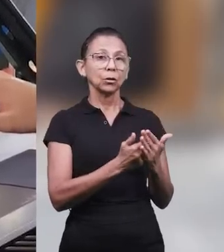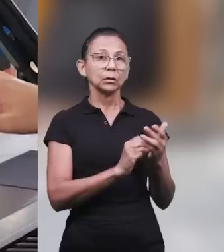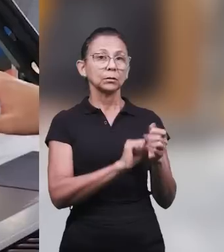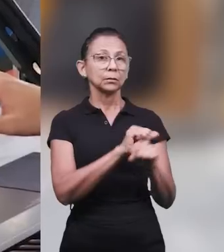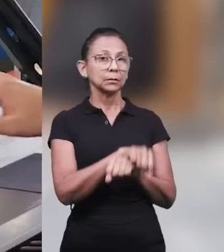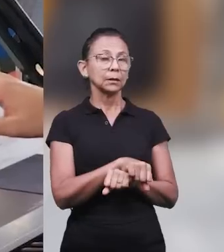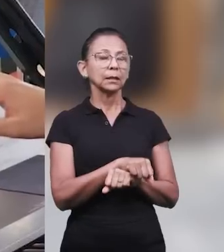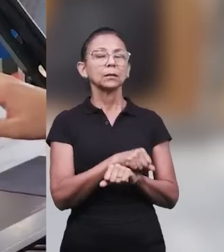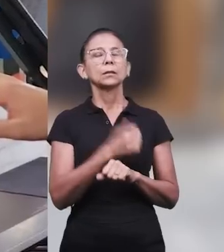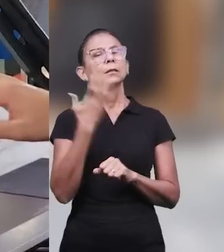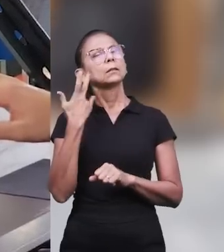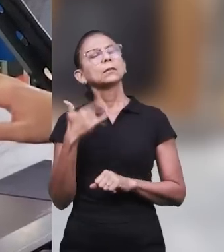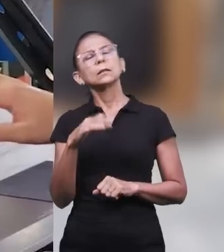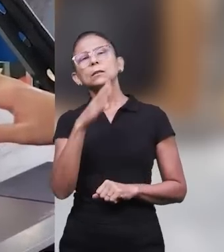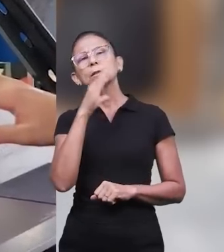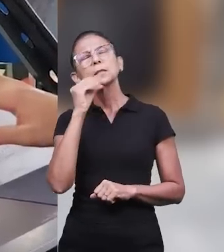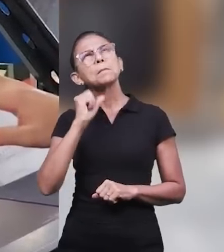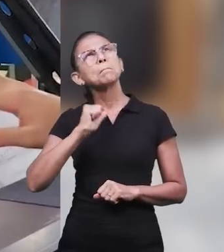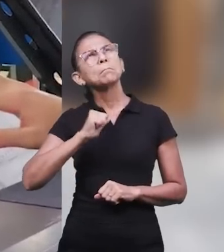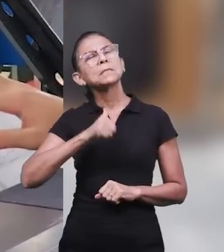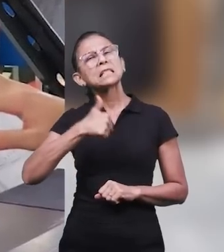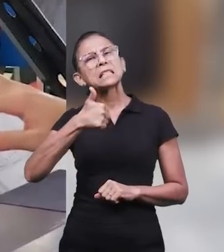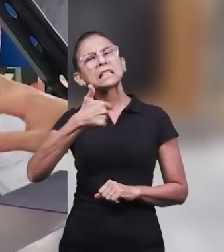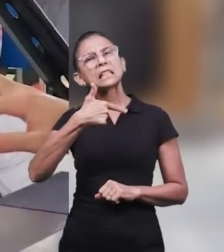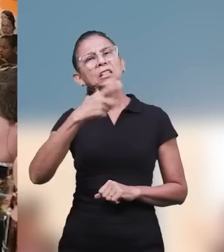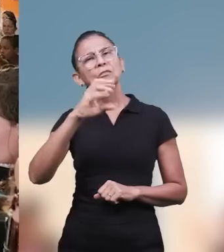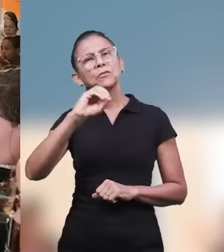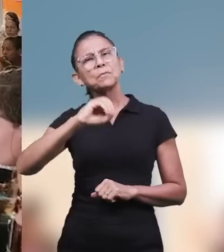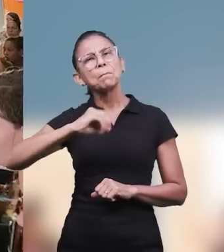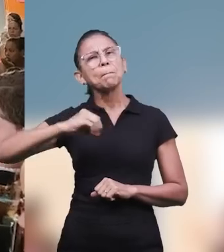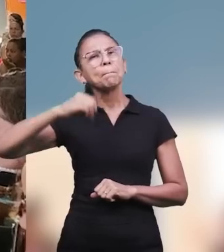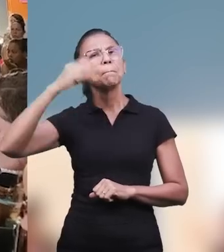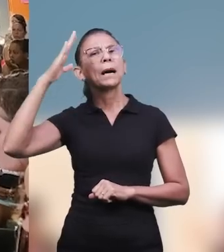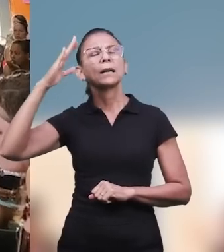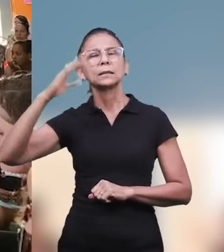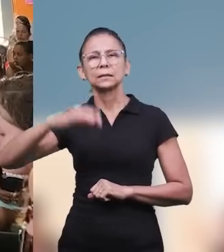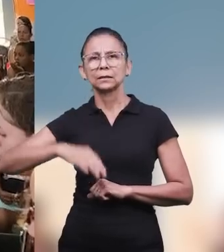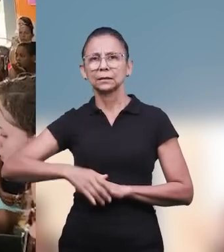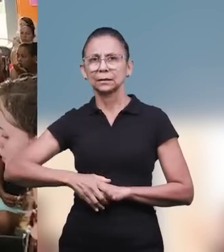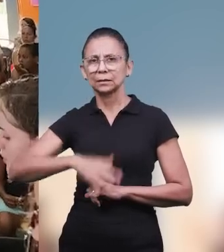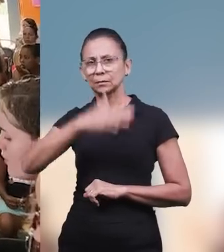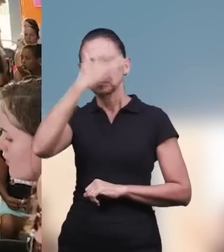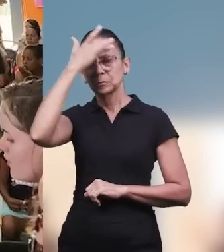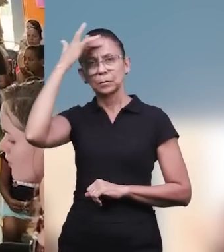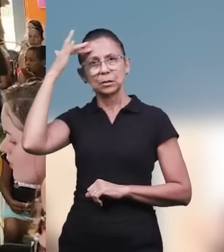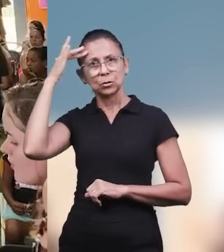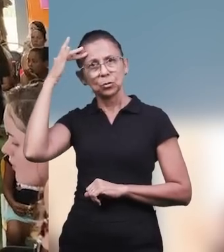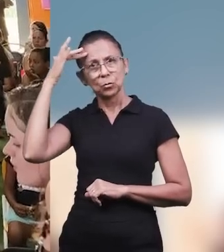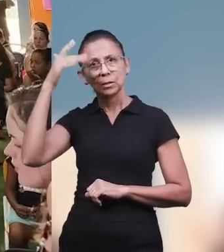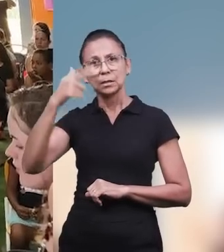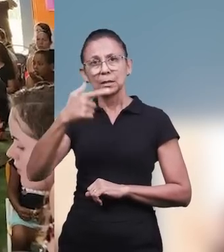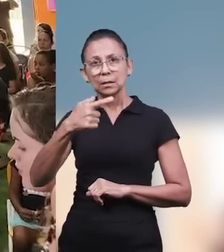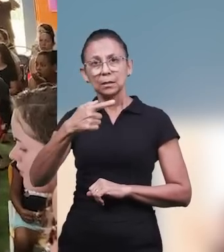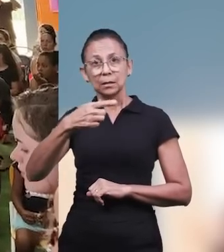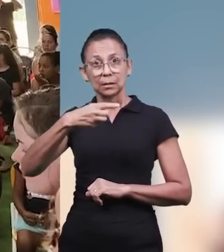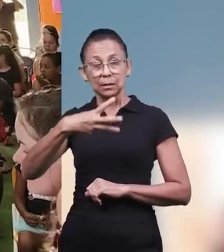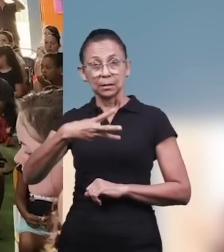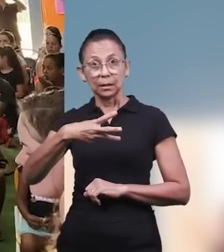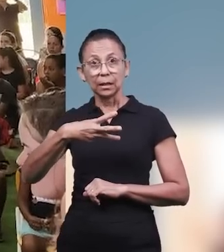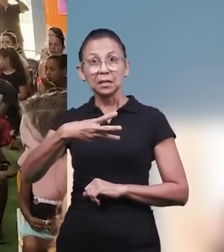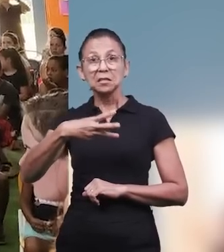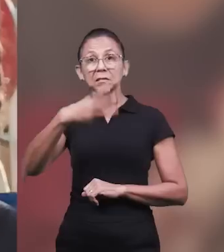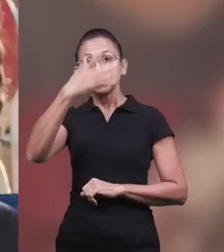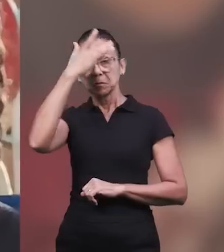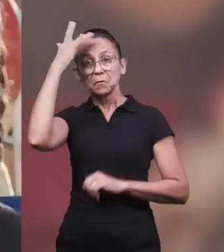intermediários e adolescentes. Com mais de 120 participantes, 73 desses eram visitantes. Foi um